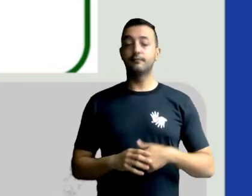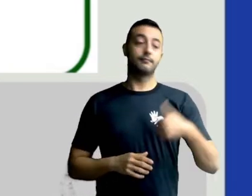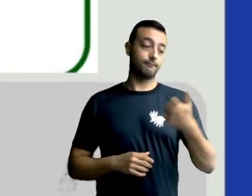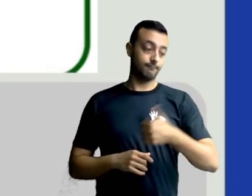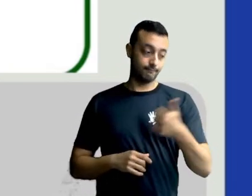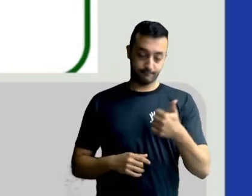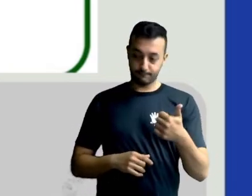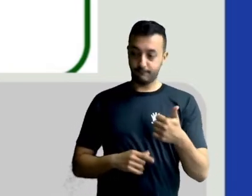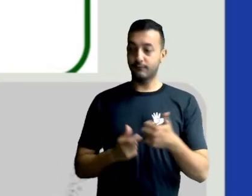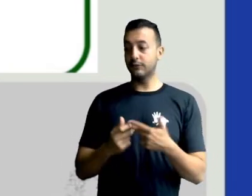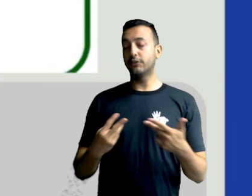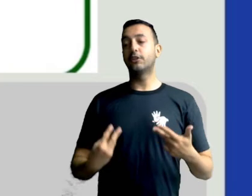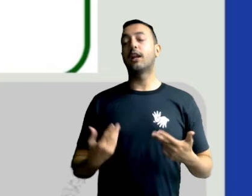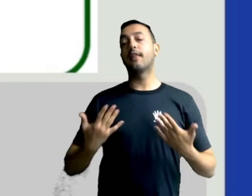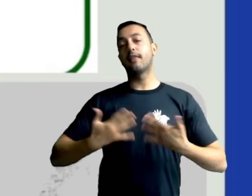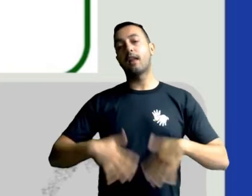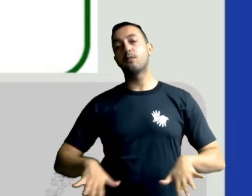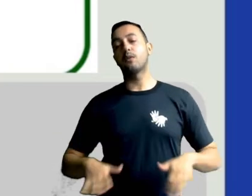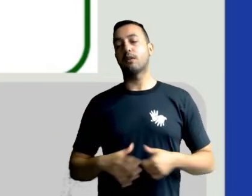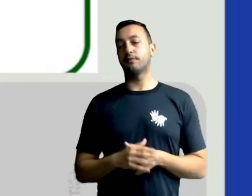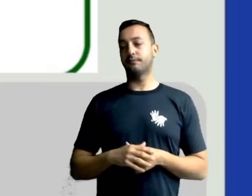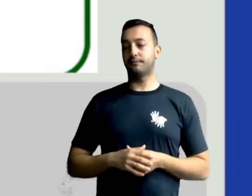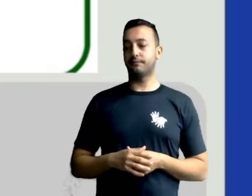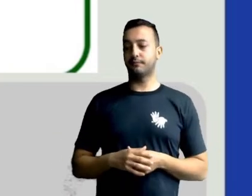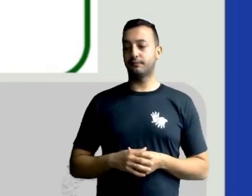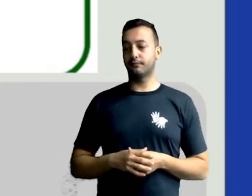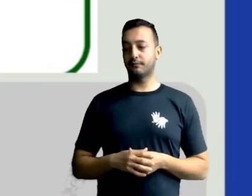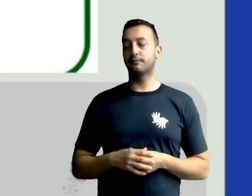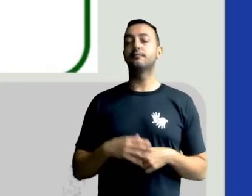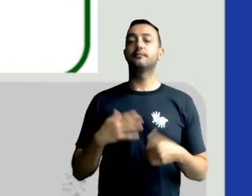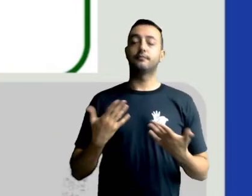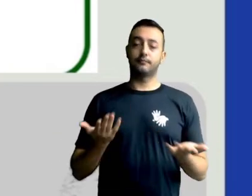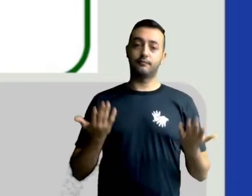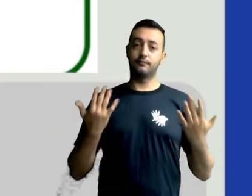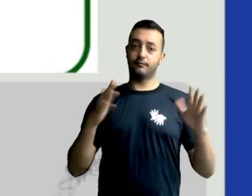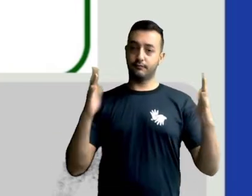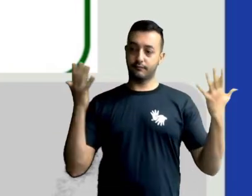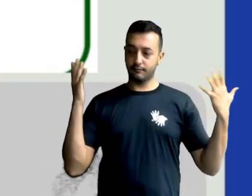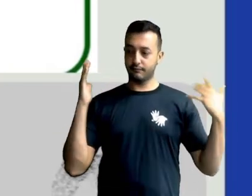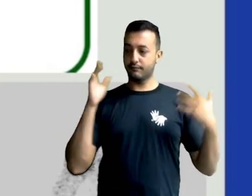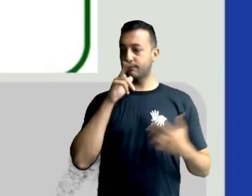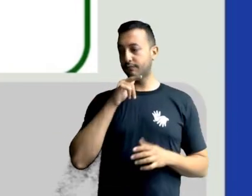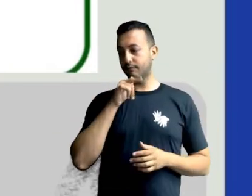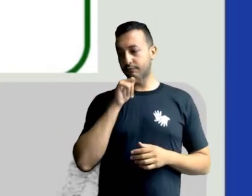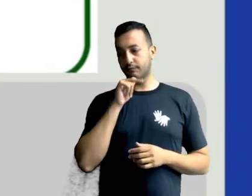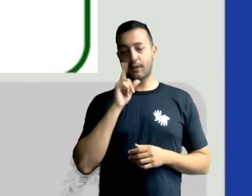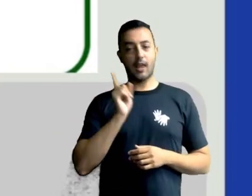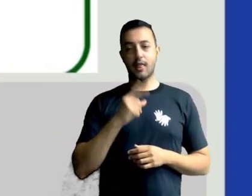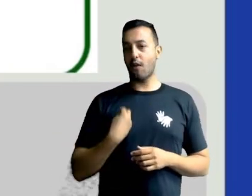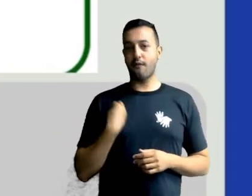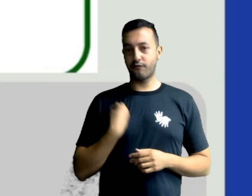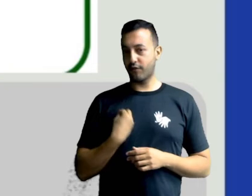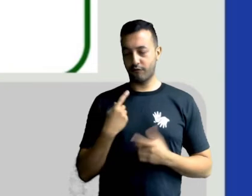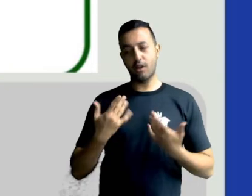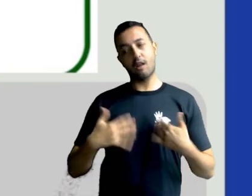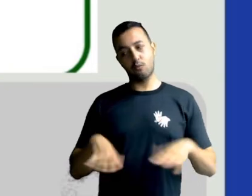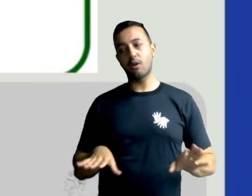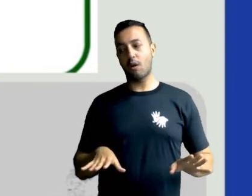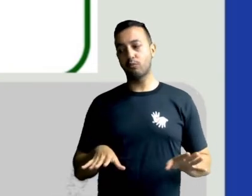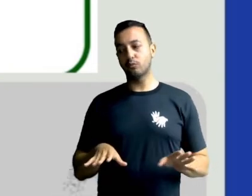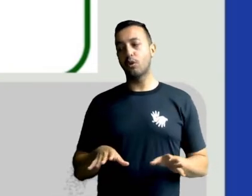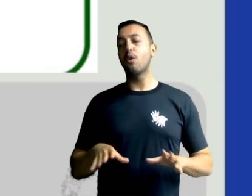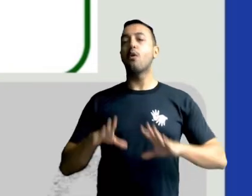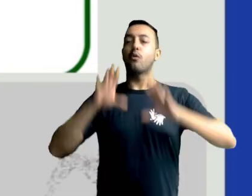vivos. Primeiro vamos para os elementos naturais, ou seja, da natureza. A água não é um ser vivo, mas